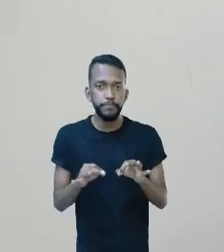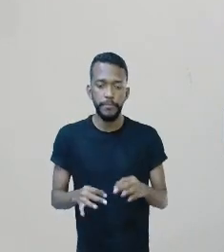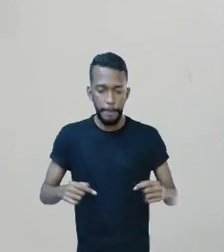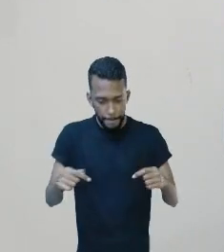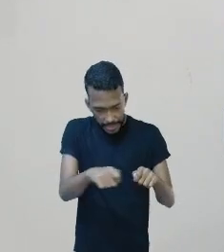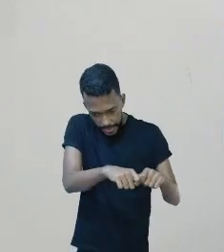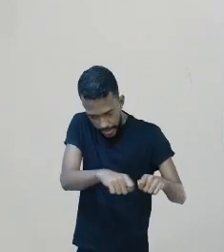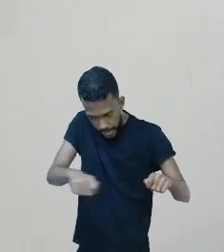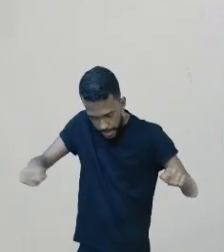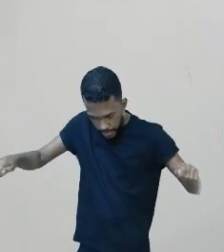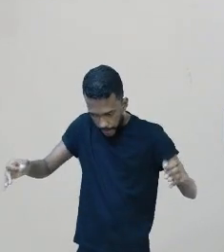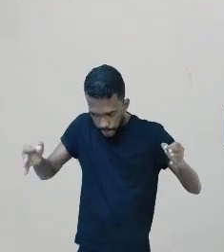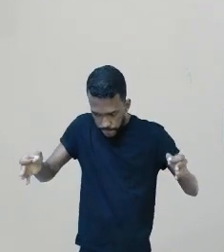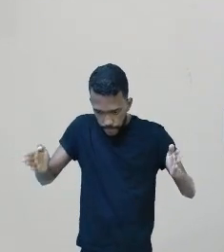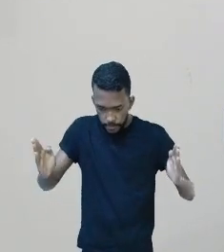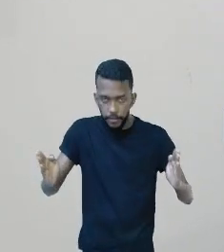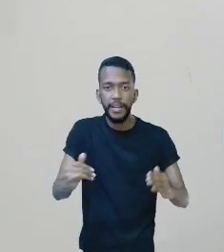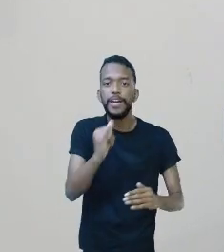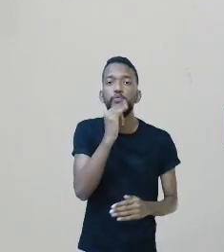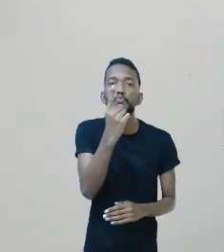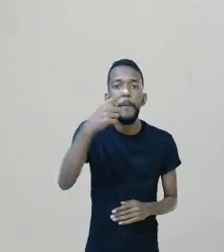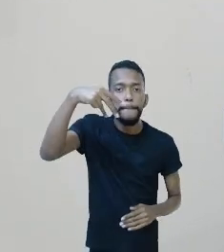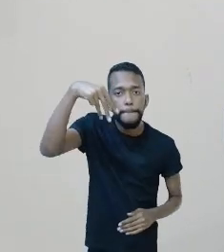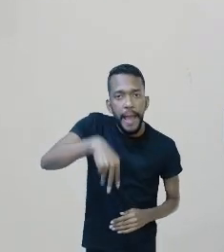medidas. Quando você vê lá